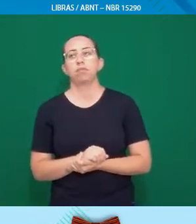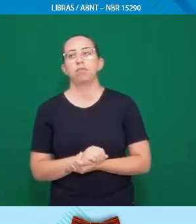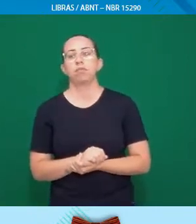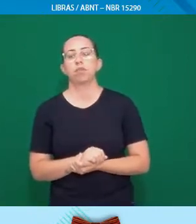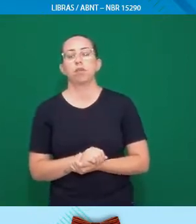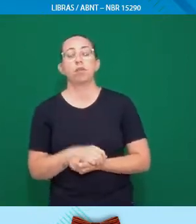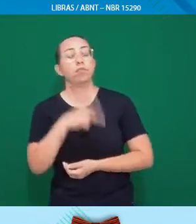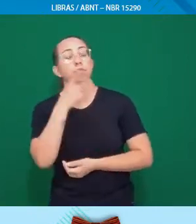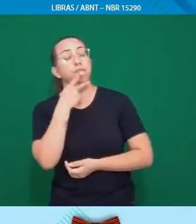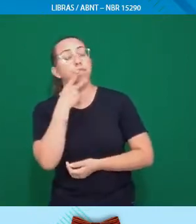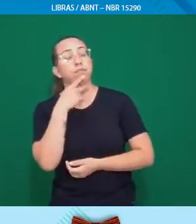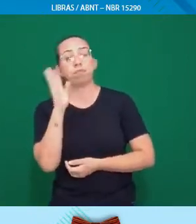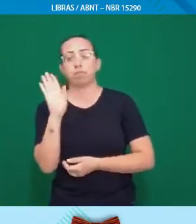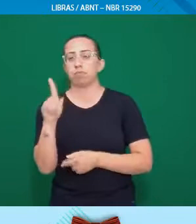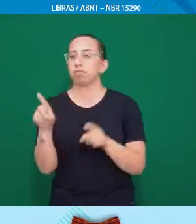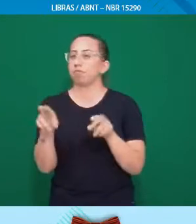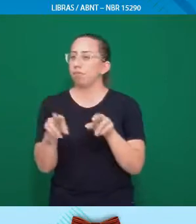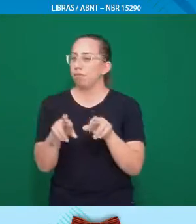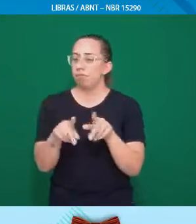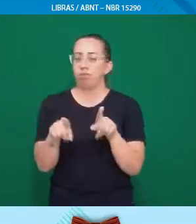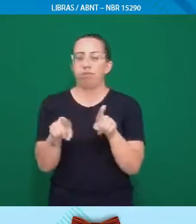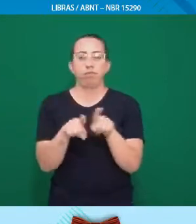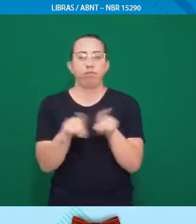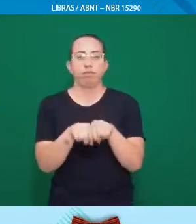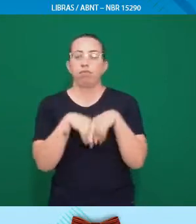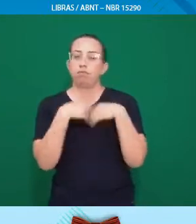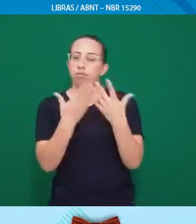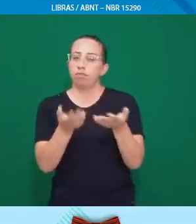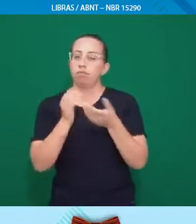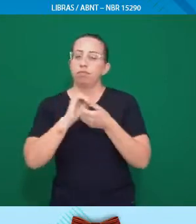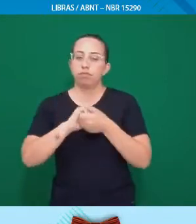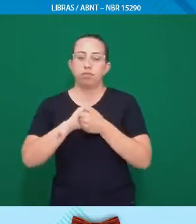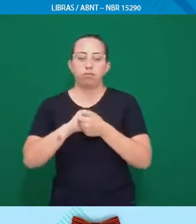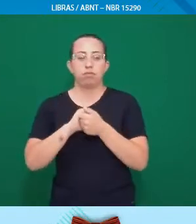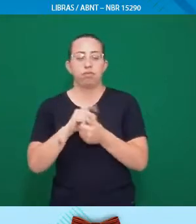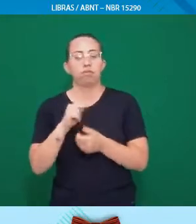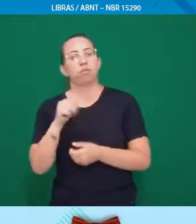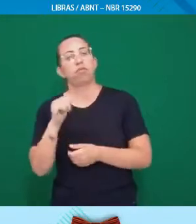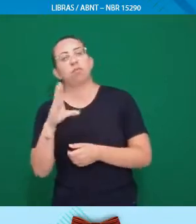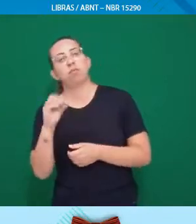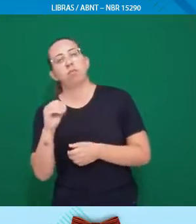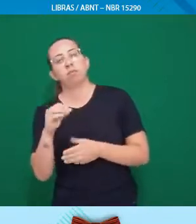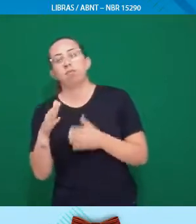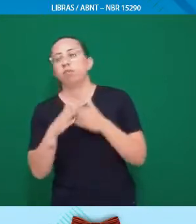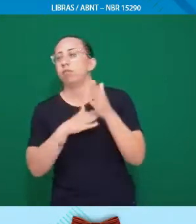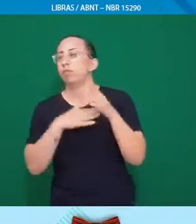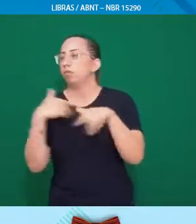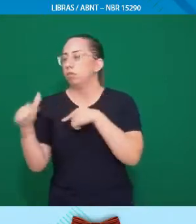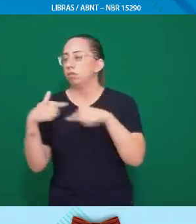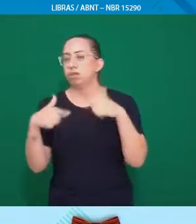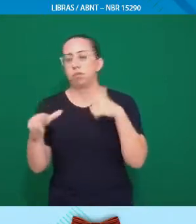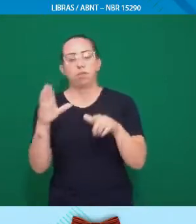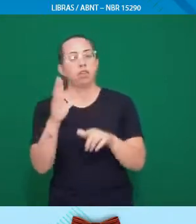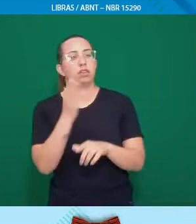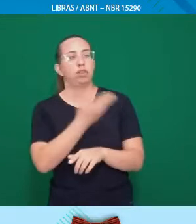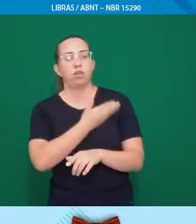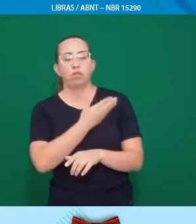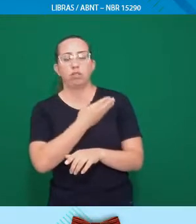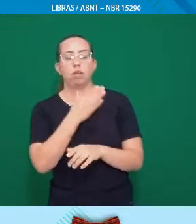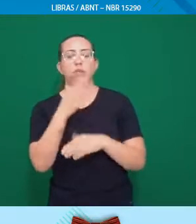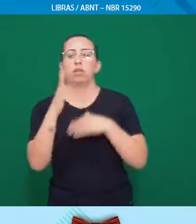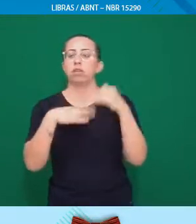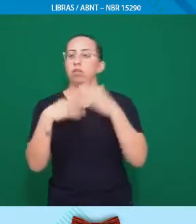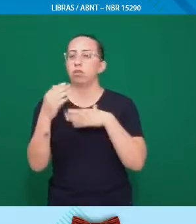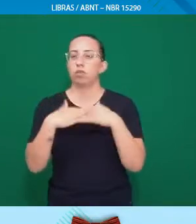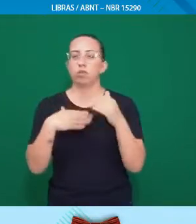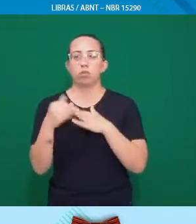melhor do presidente da mesma forma para o exar falar com você a todos os colaboradores da cocão os amigos né porque não